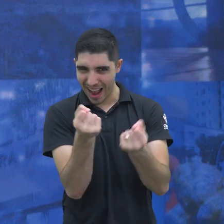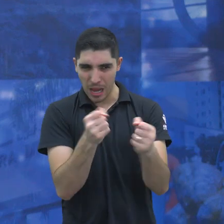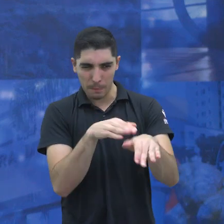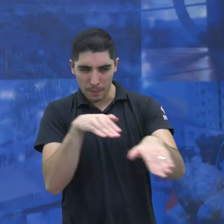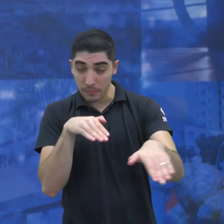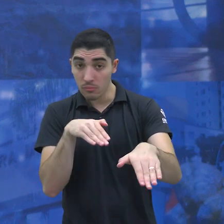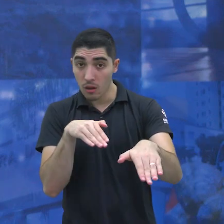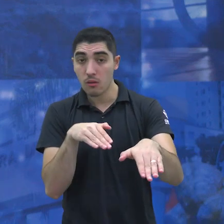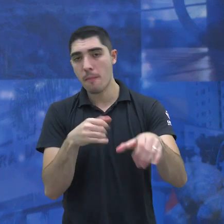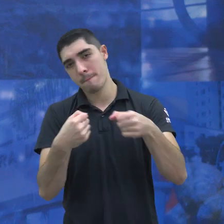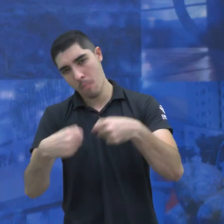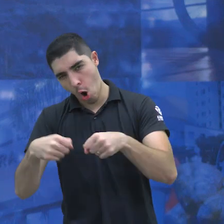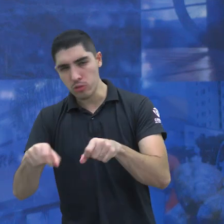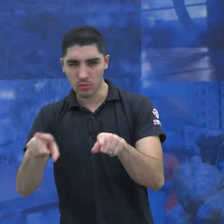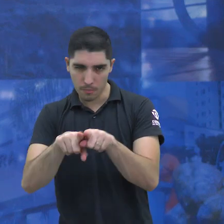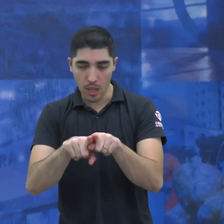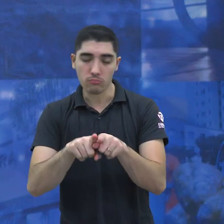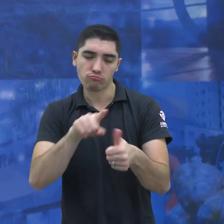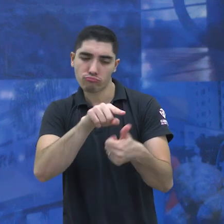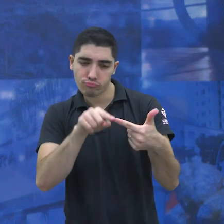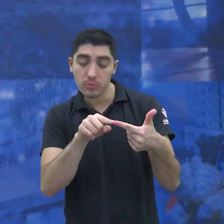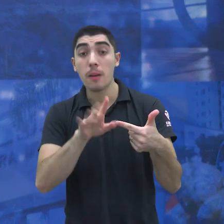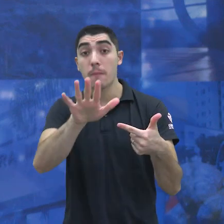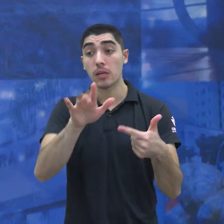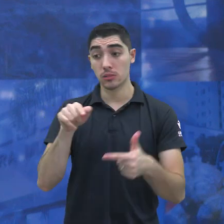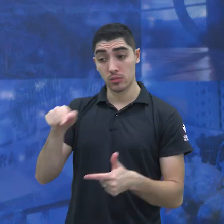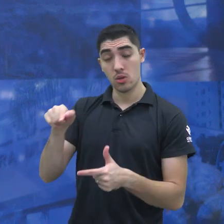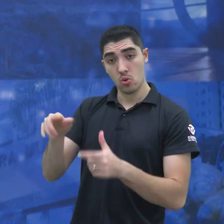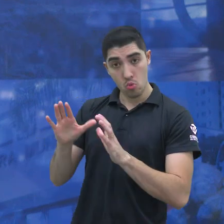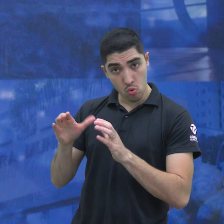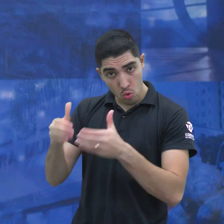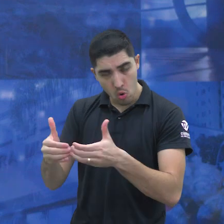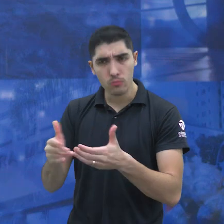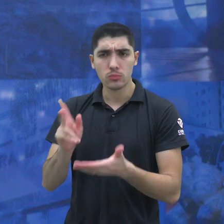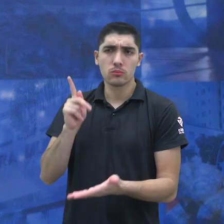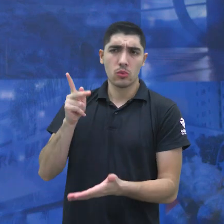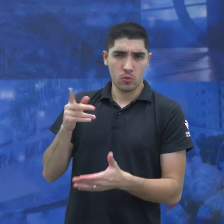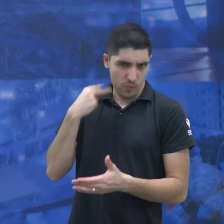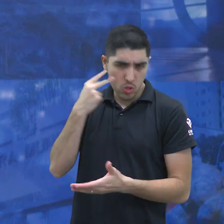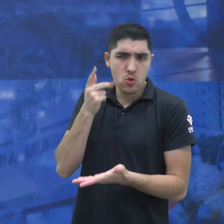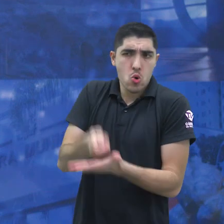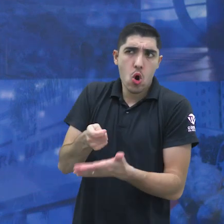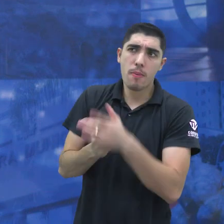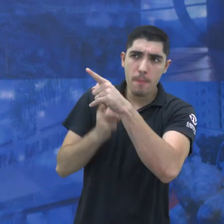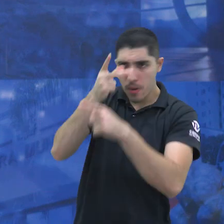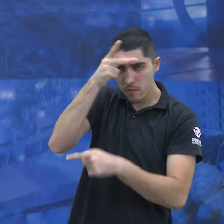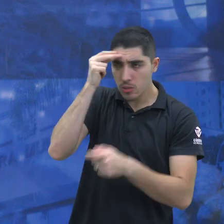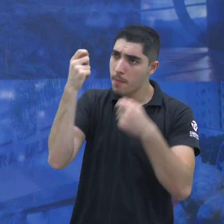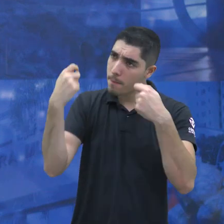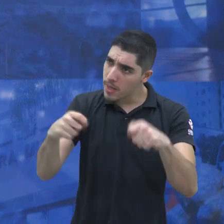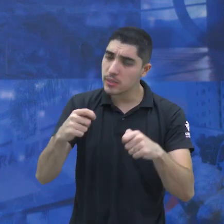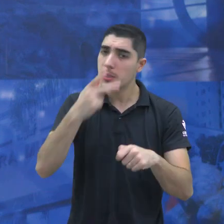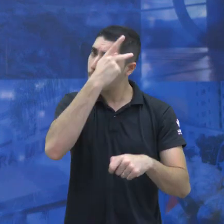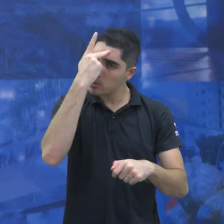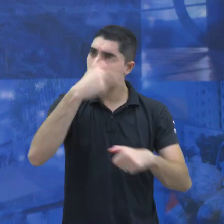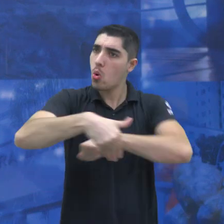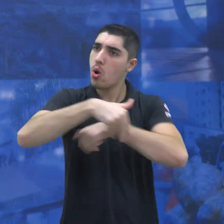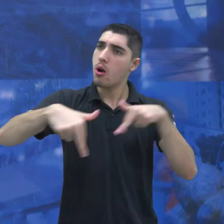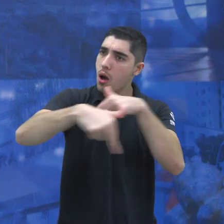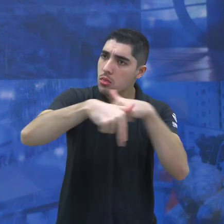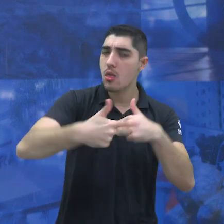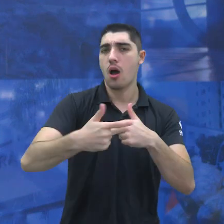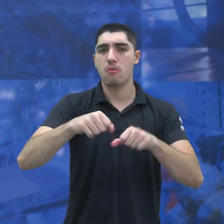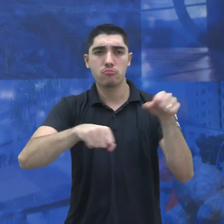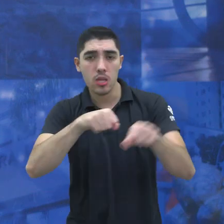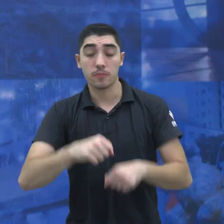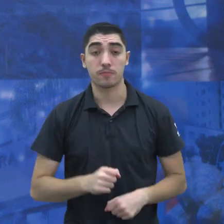para os veículos. Além de carros e motos, a comissão também cobra do executivo um fluxo mais eficiente entre